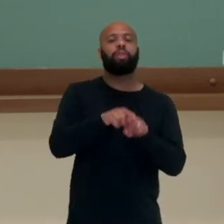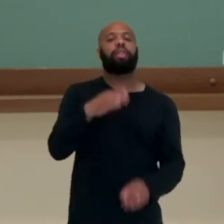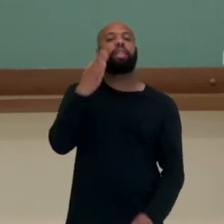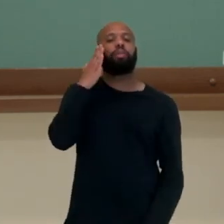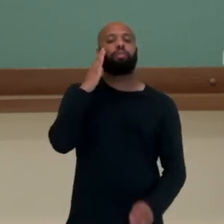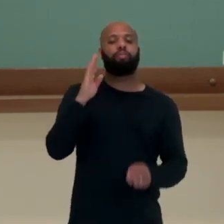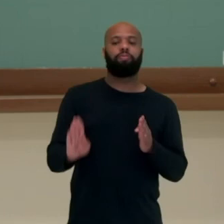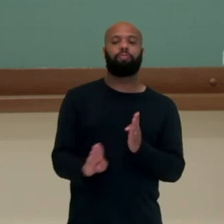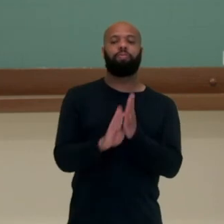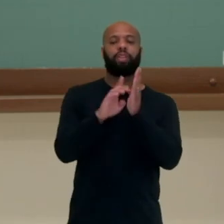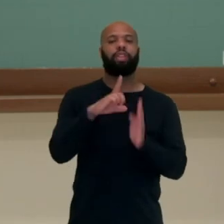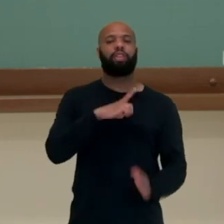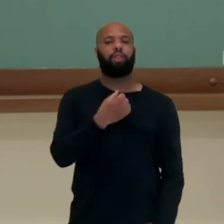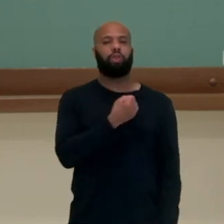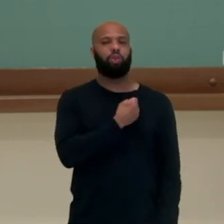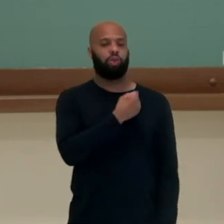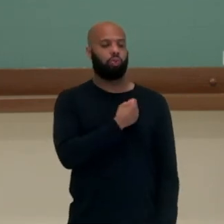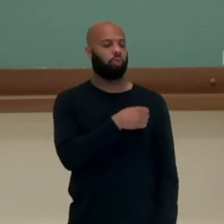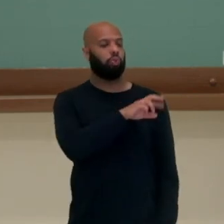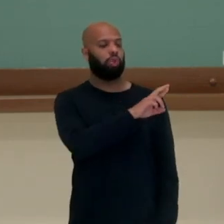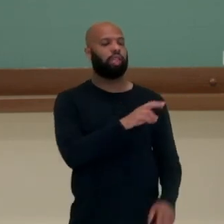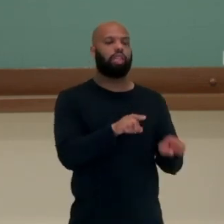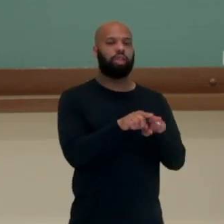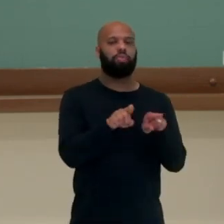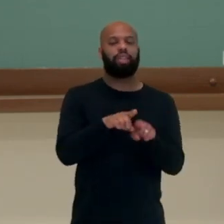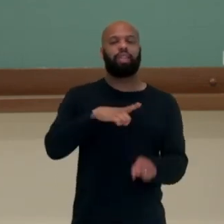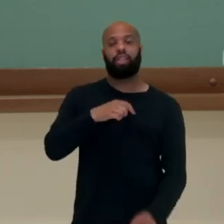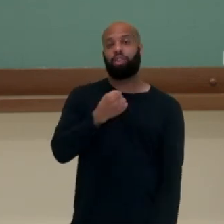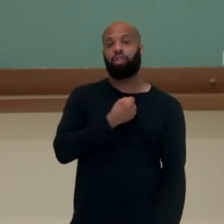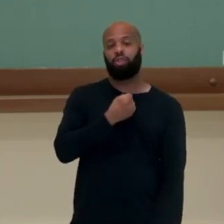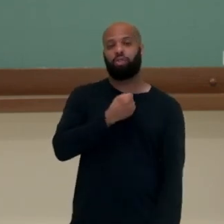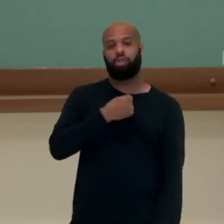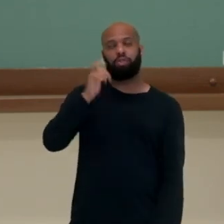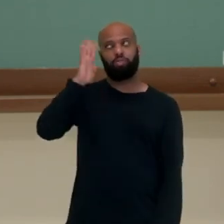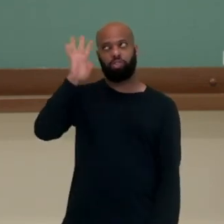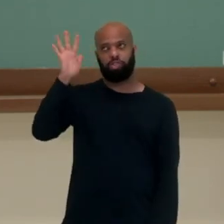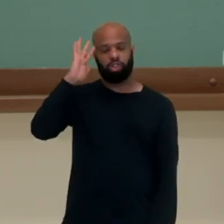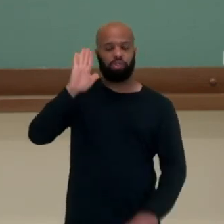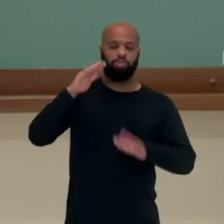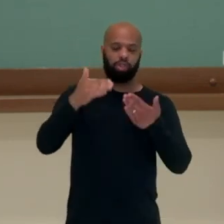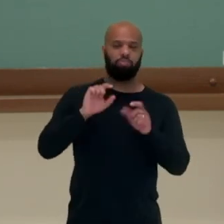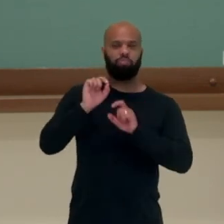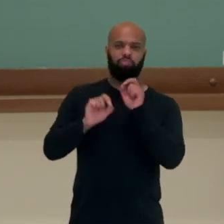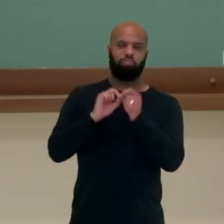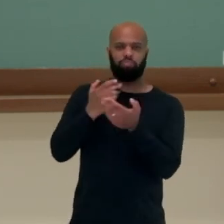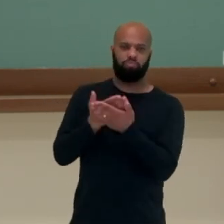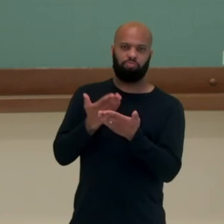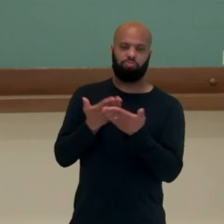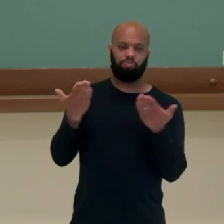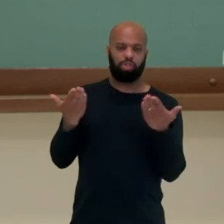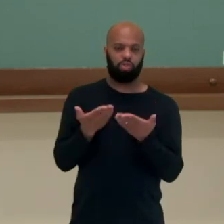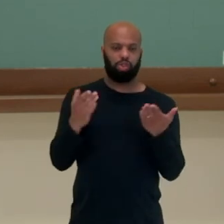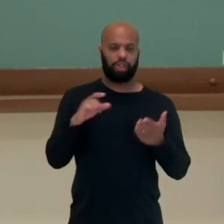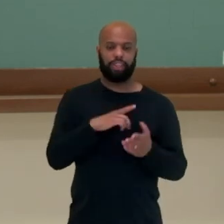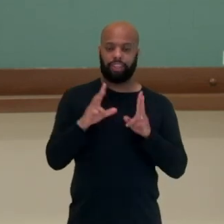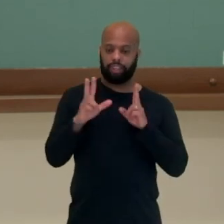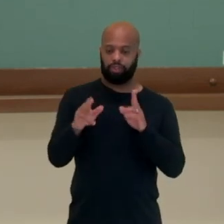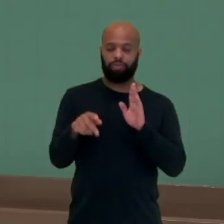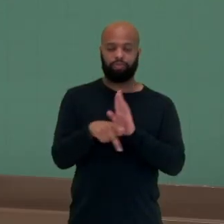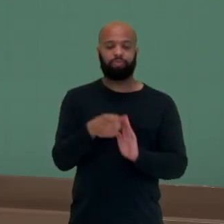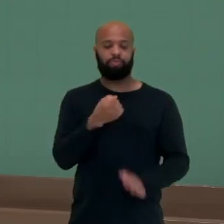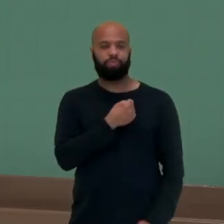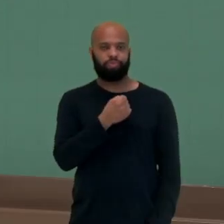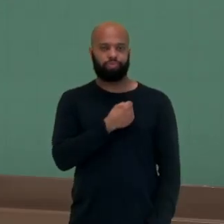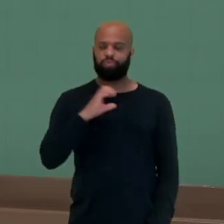identificar parte real e parte imaginária. Ou agora, nesse exercício, a gente trabalhou o quê? Igualdade entre dois números complexos. Vamos lá,